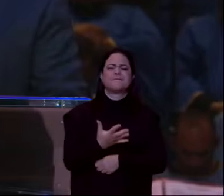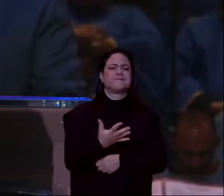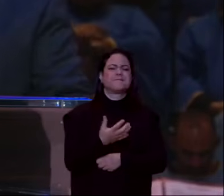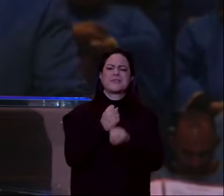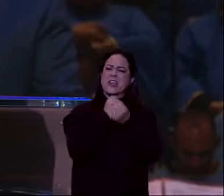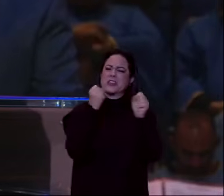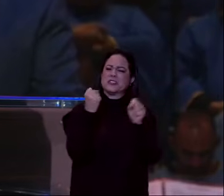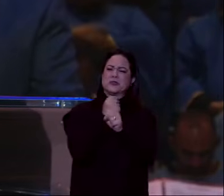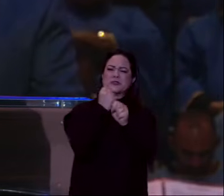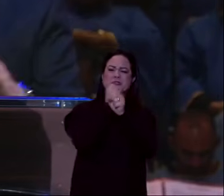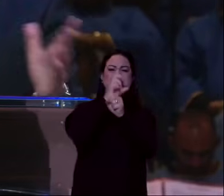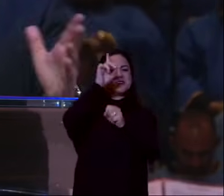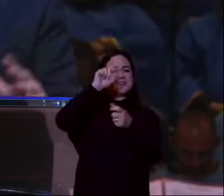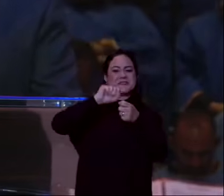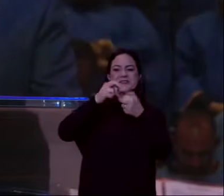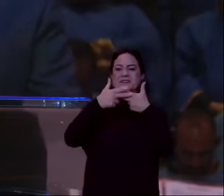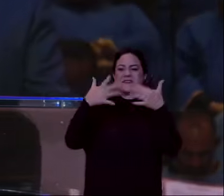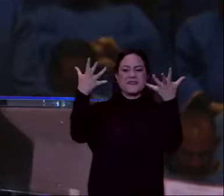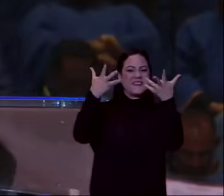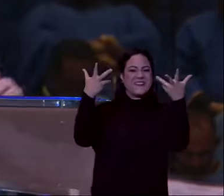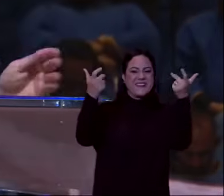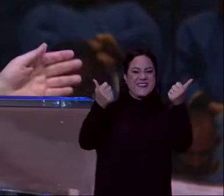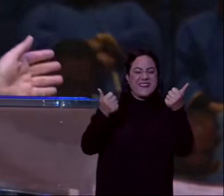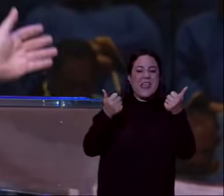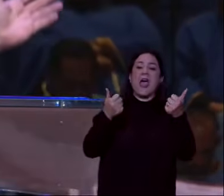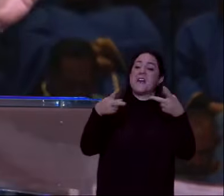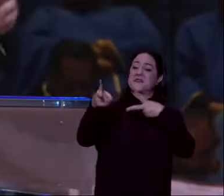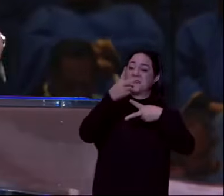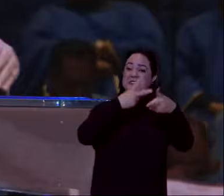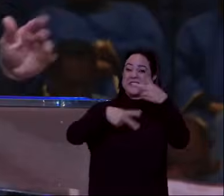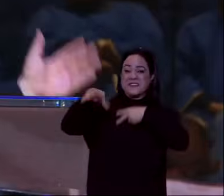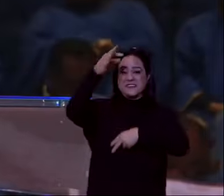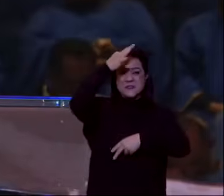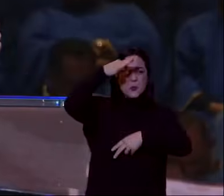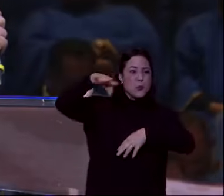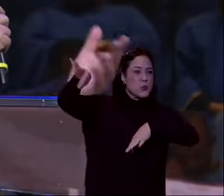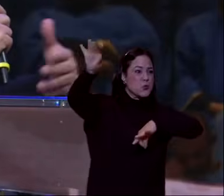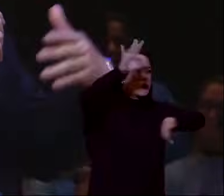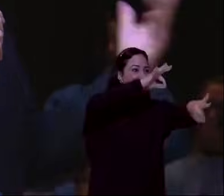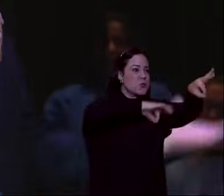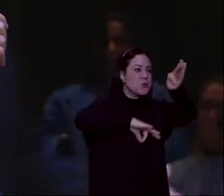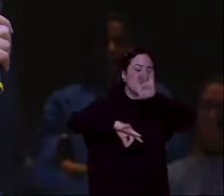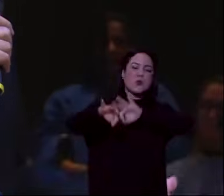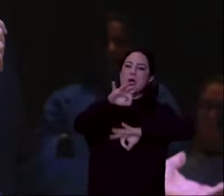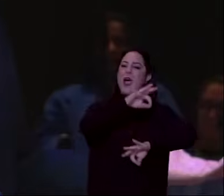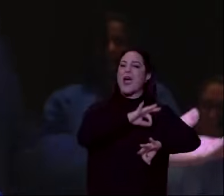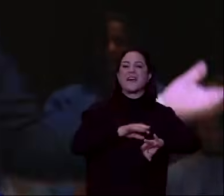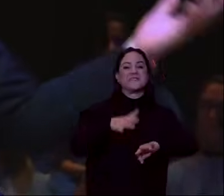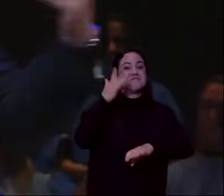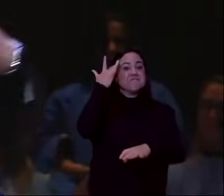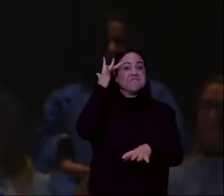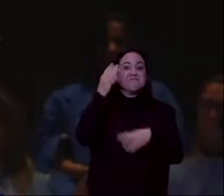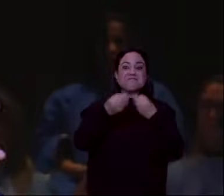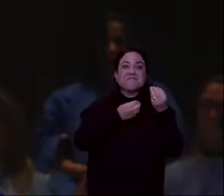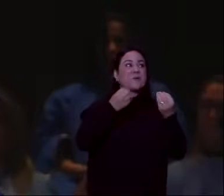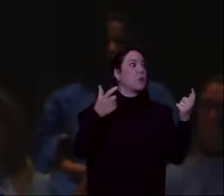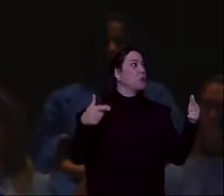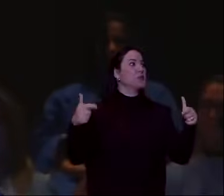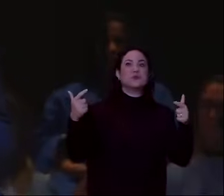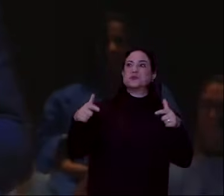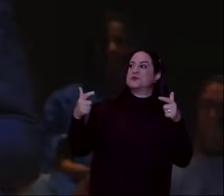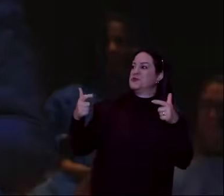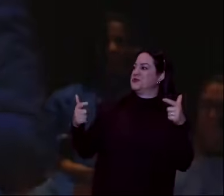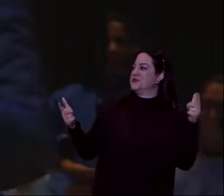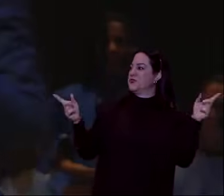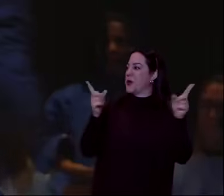Então Deus está fazendo coisas maravilhosas. O vento do Espírito sopra, a gente não sabe como não sabe de onde vem nem para